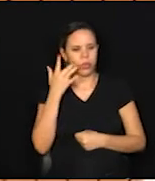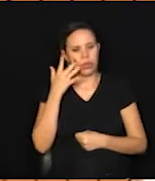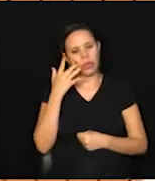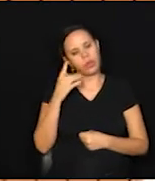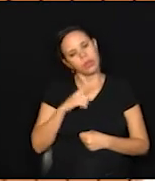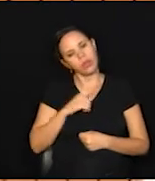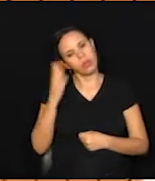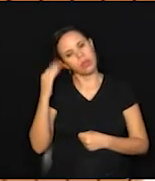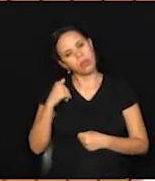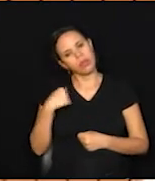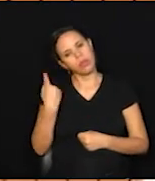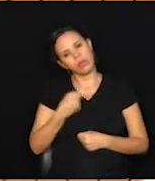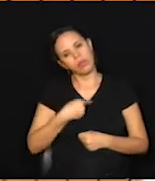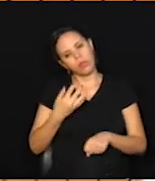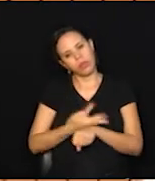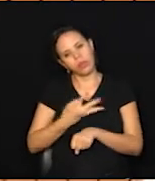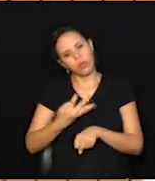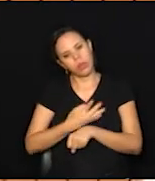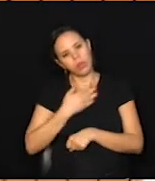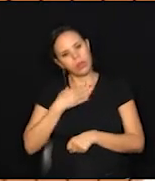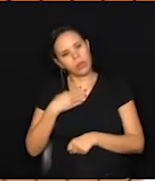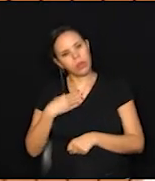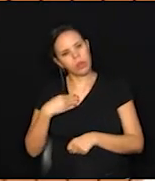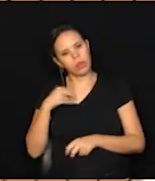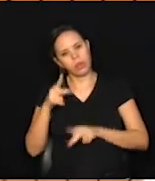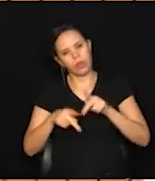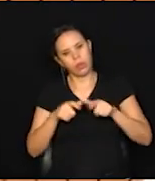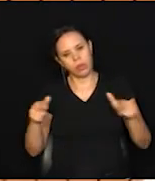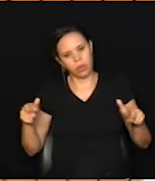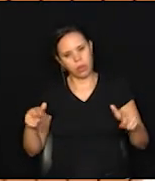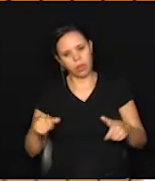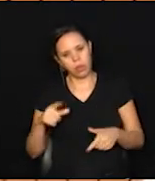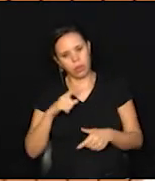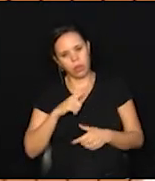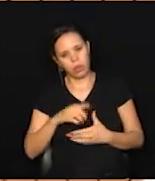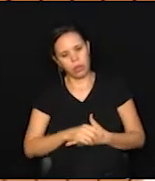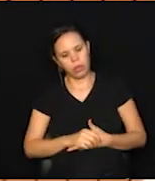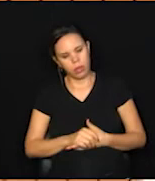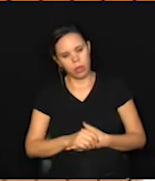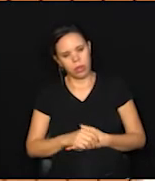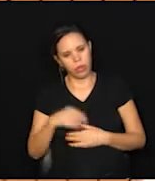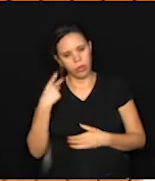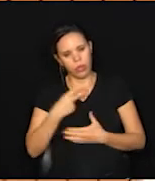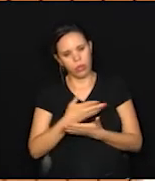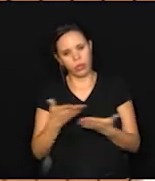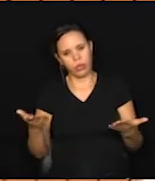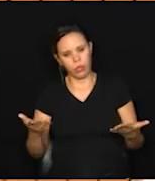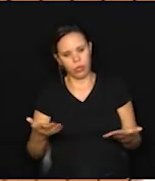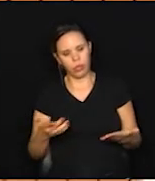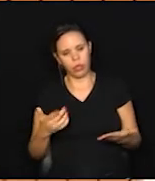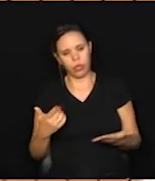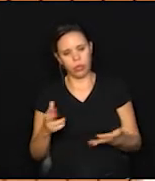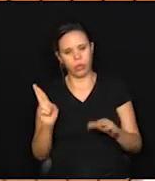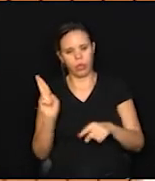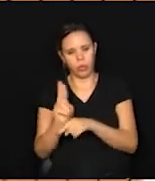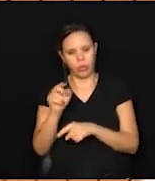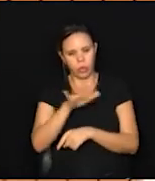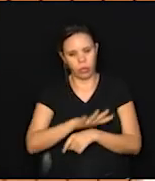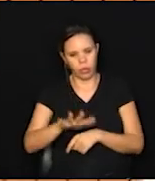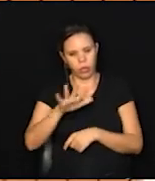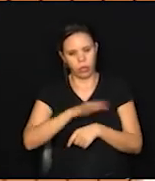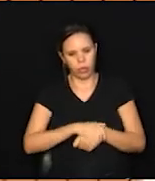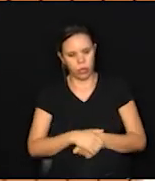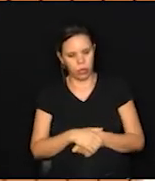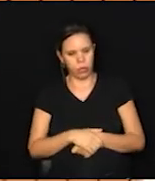que saber aquilo que nós estamos passando para aquele público, né, que tem nos vereadores a sua representatividade.